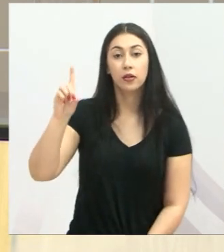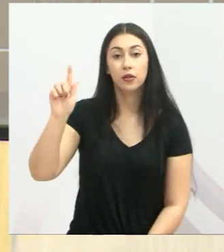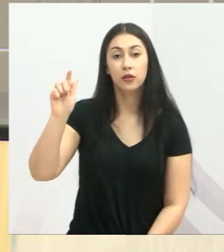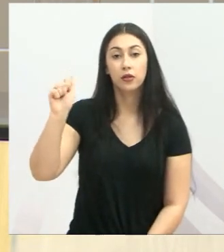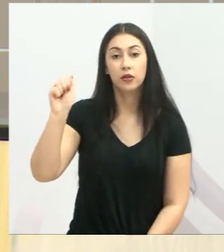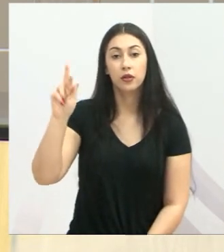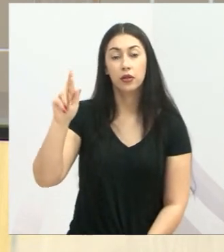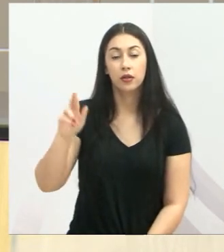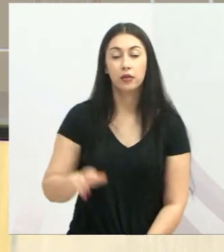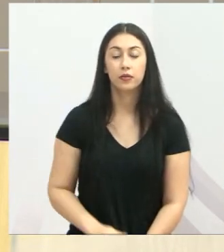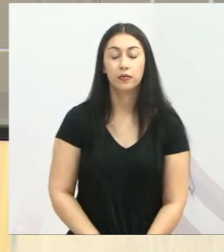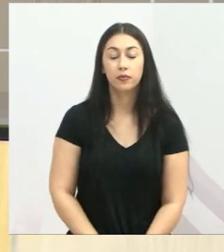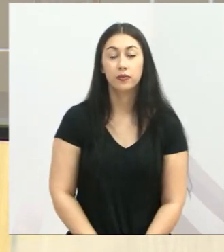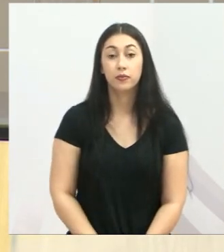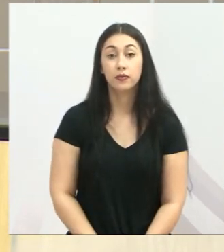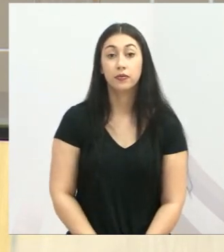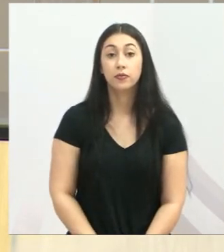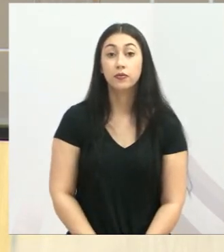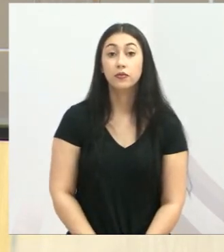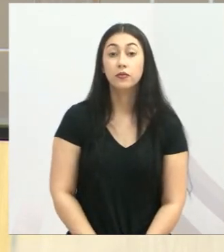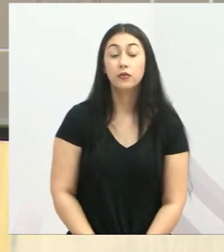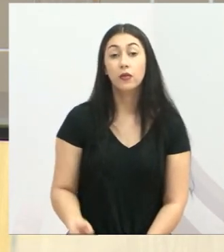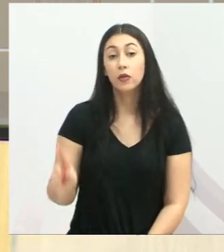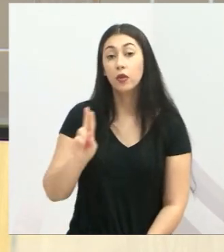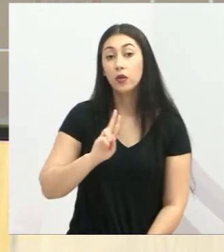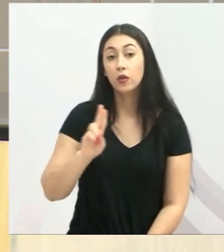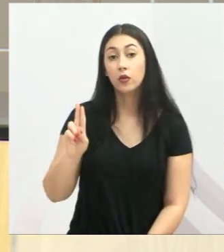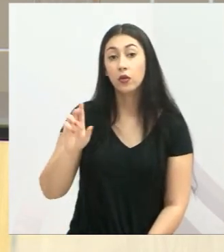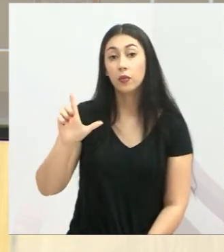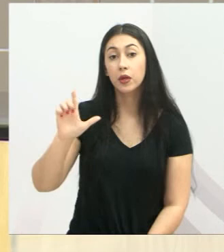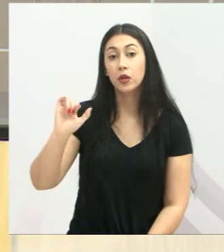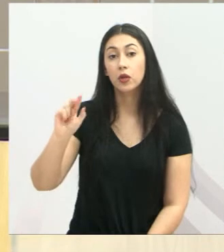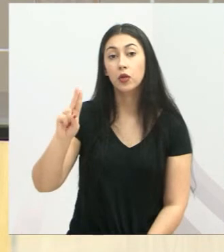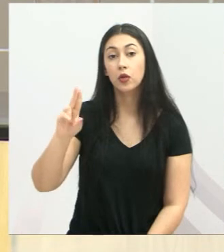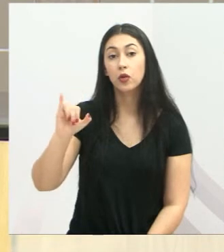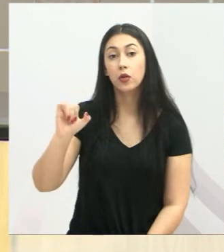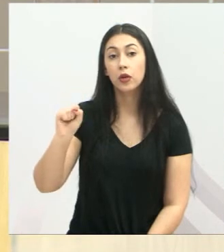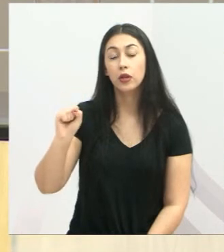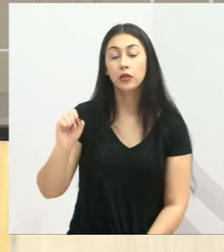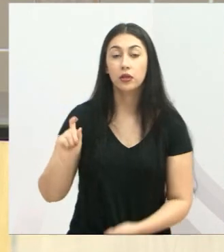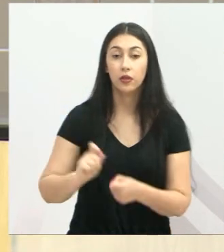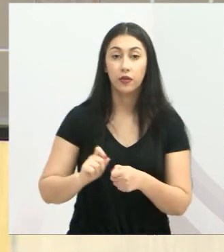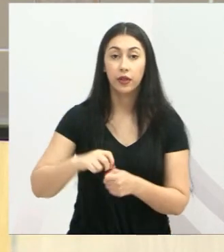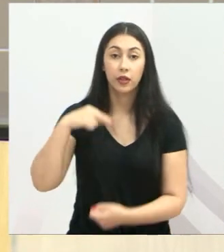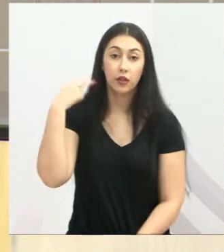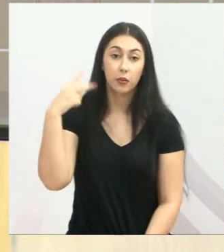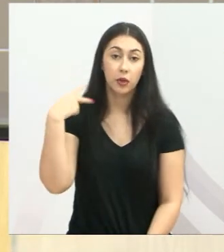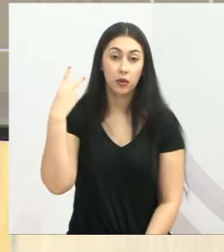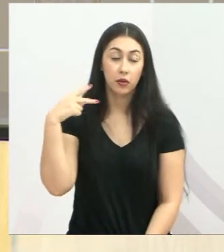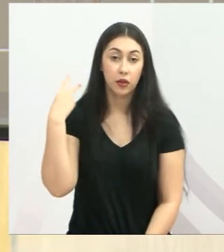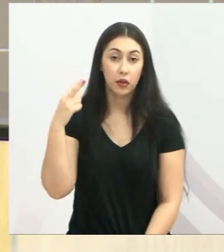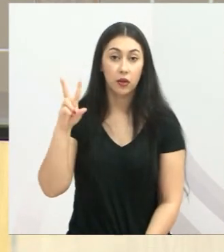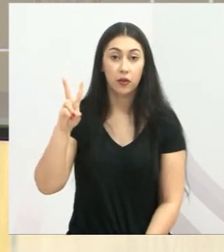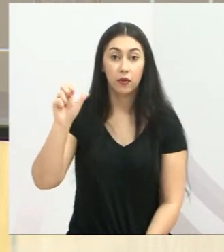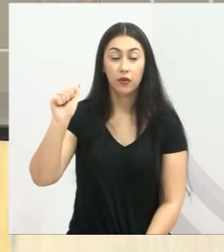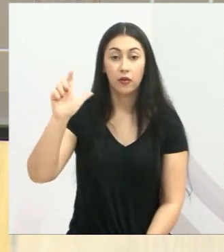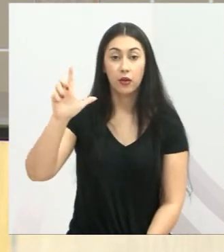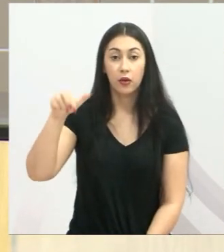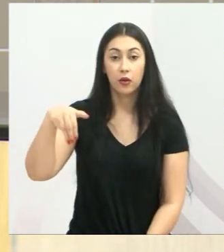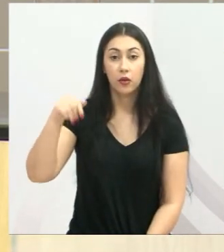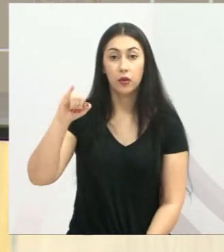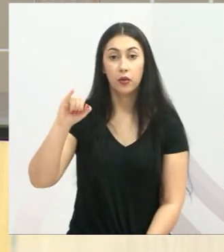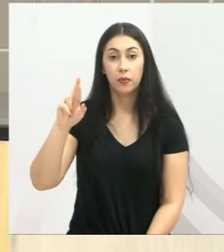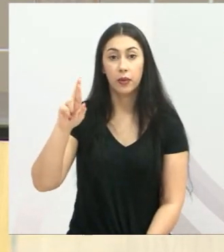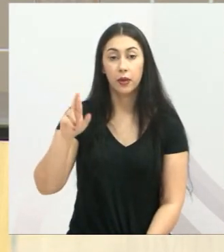Sasaki. Voto de pesar pelo falecimento de Luiz Pavretti, formulado pelo vereador Valmir do Parque Meia